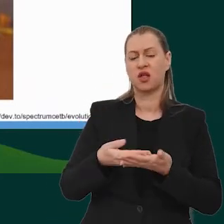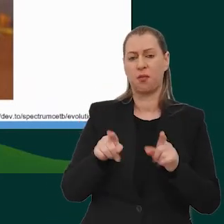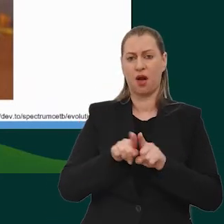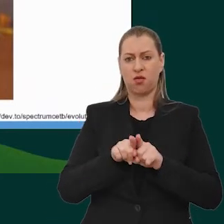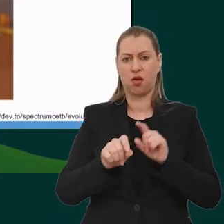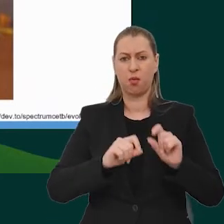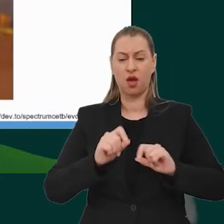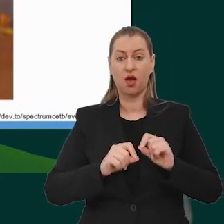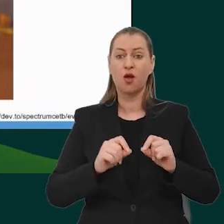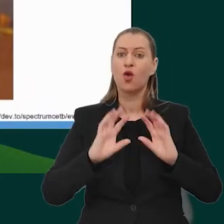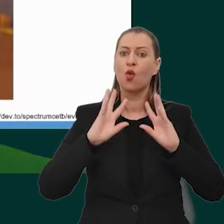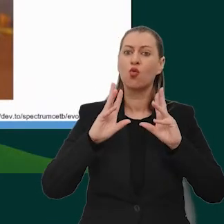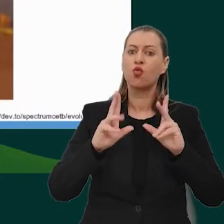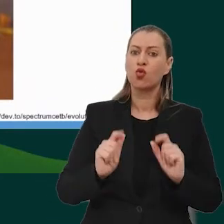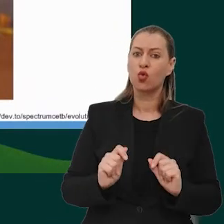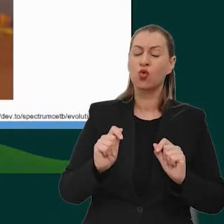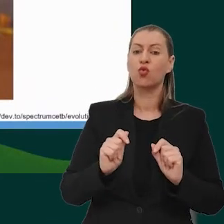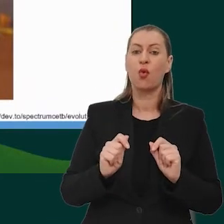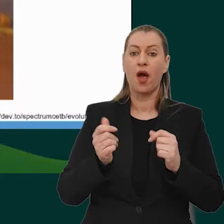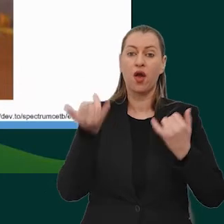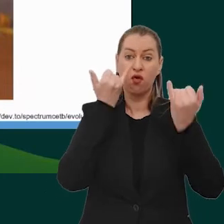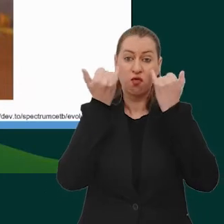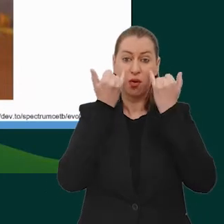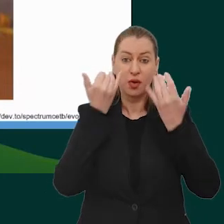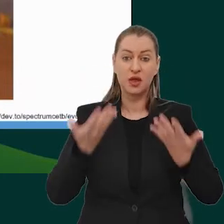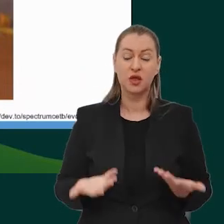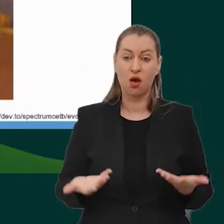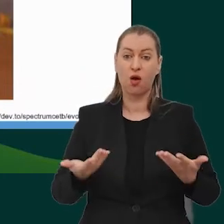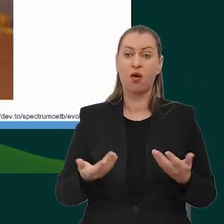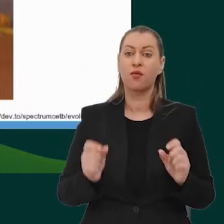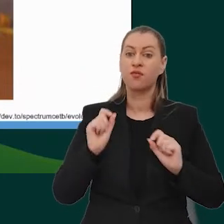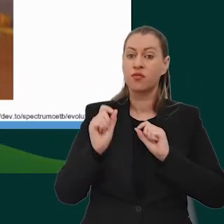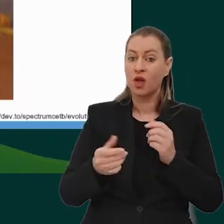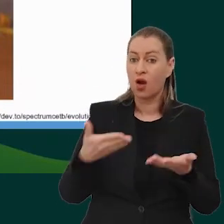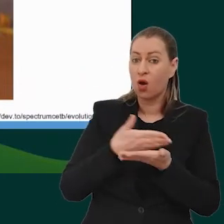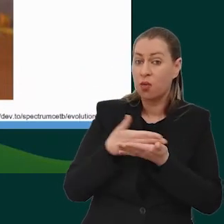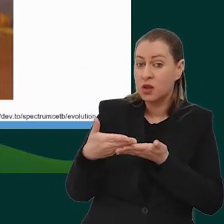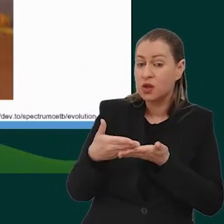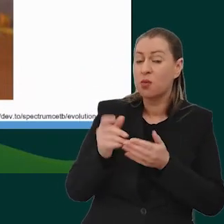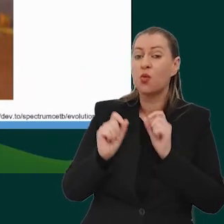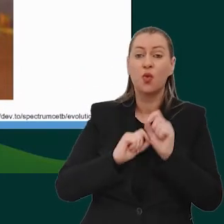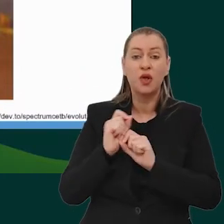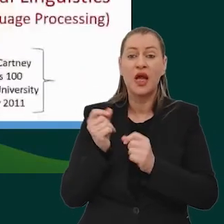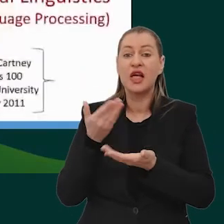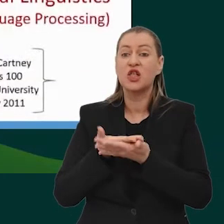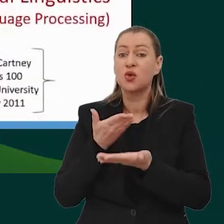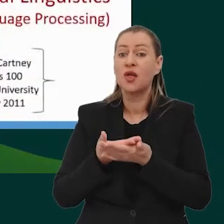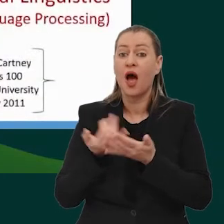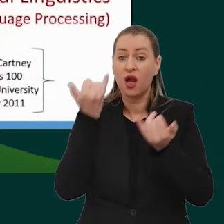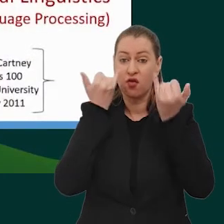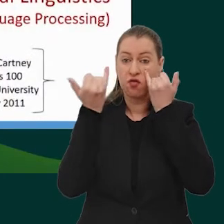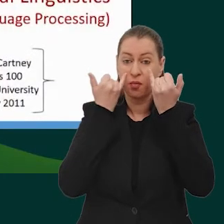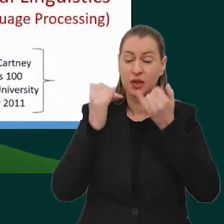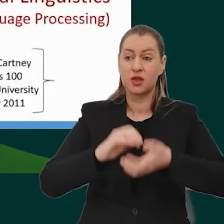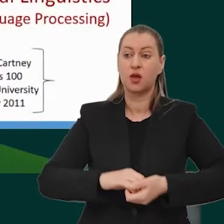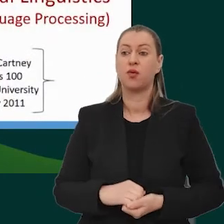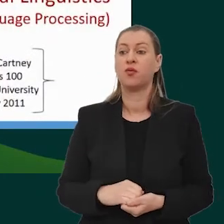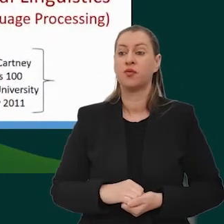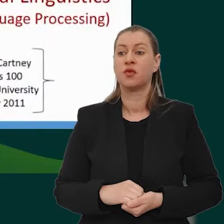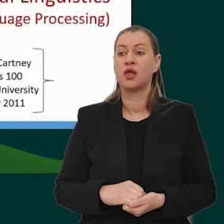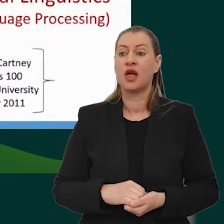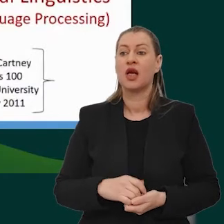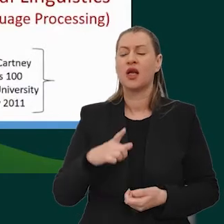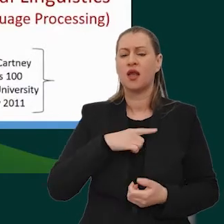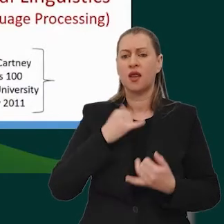Então, tudo é informação. E foi pensando nisso que se passou a estudar as informações. É aqui uma